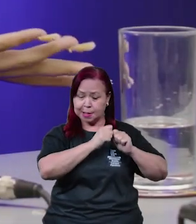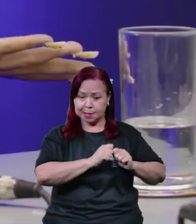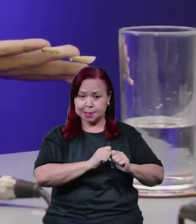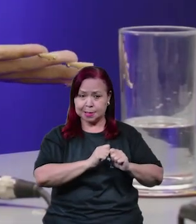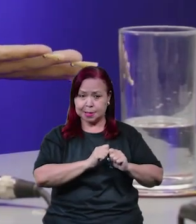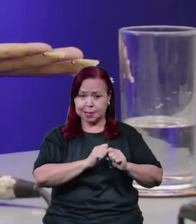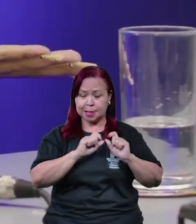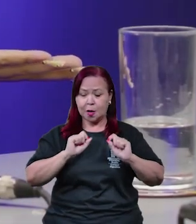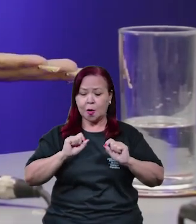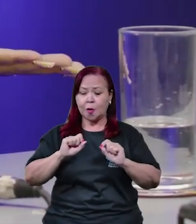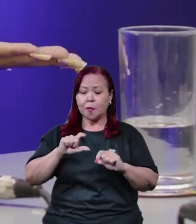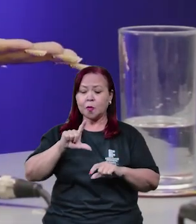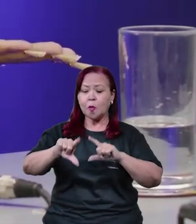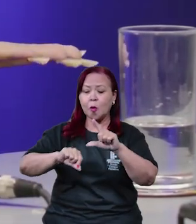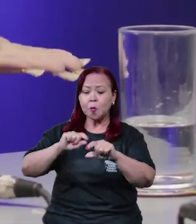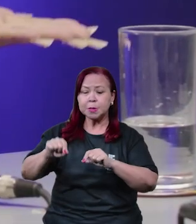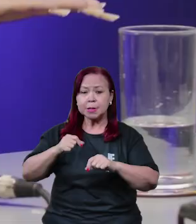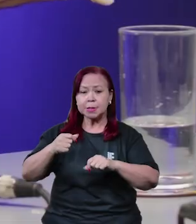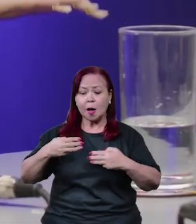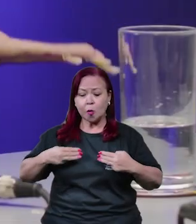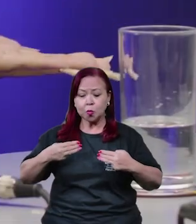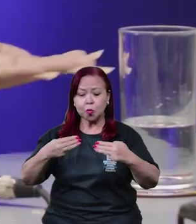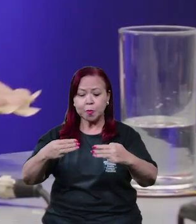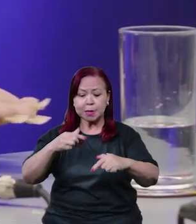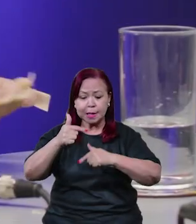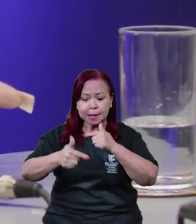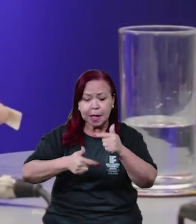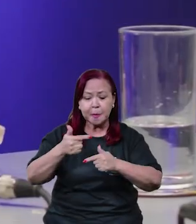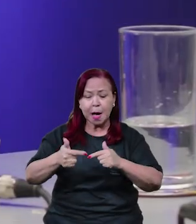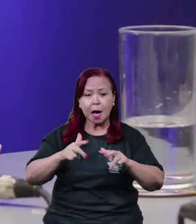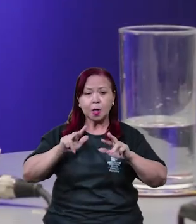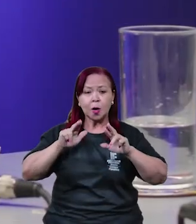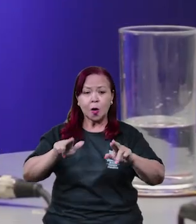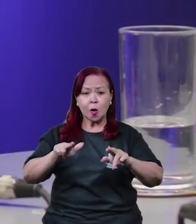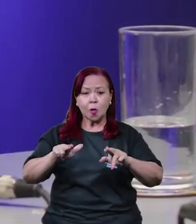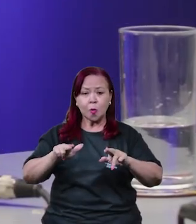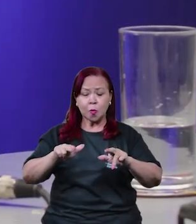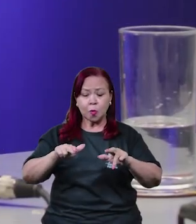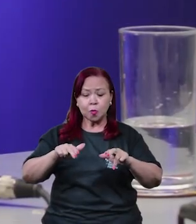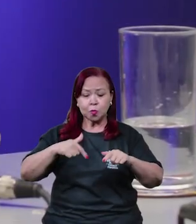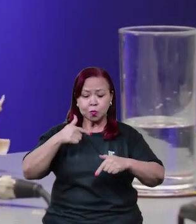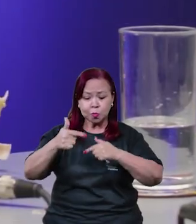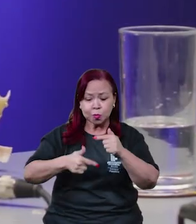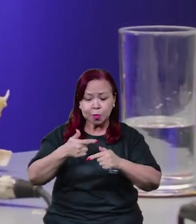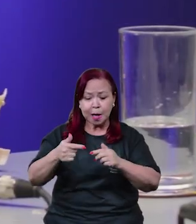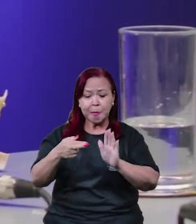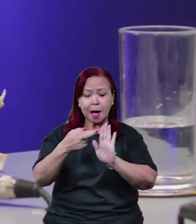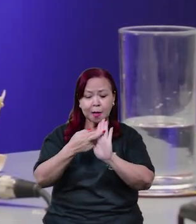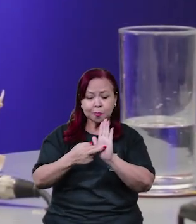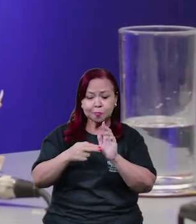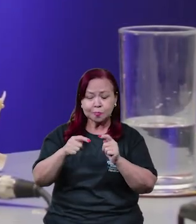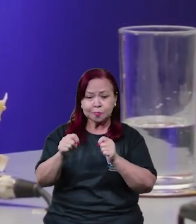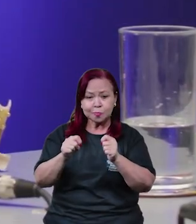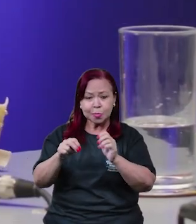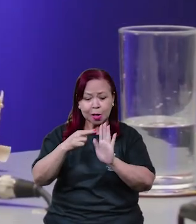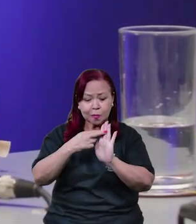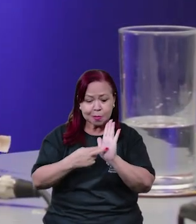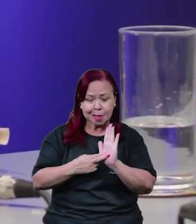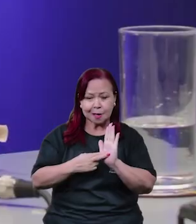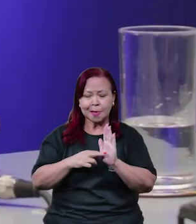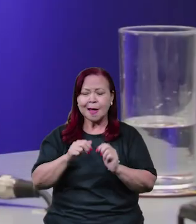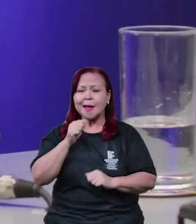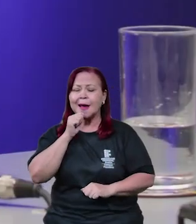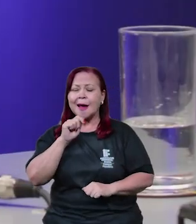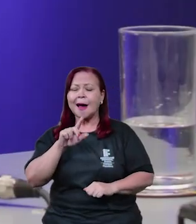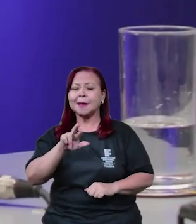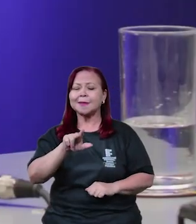uma profissão no Ministério de Trabalho. Atividade É uma regularizada, atividade né? regularizada, só que ainda assim ainda está junto de estética.